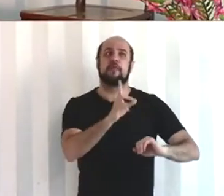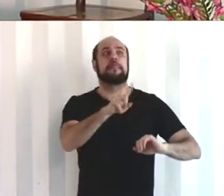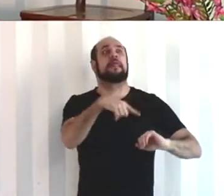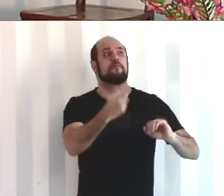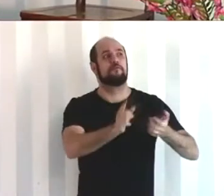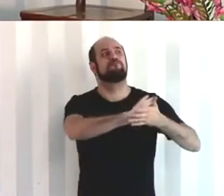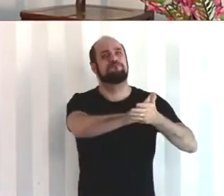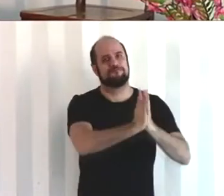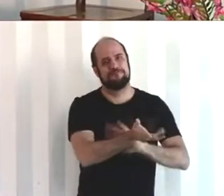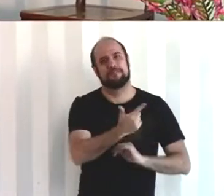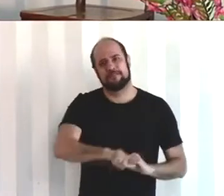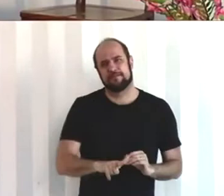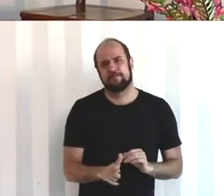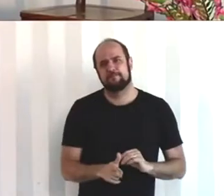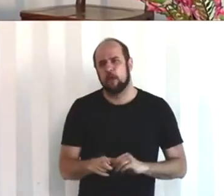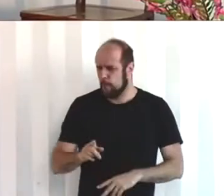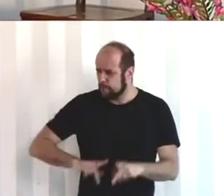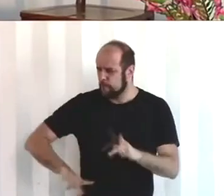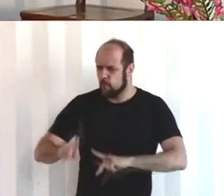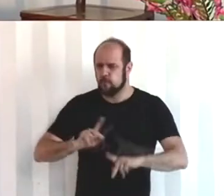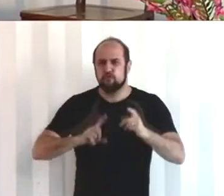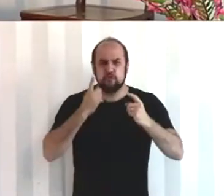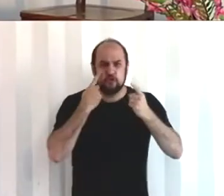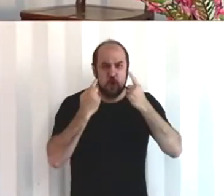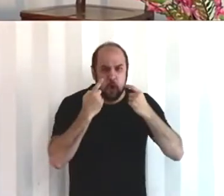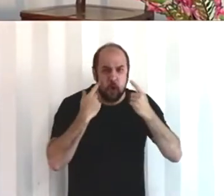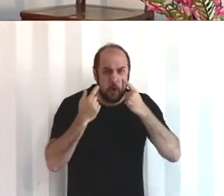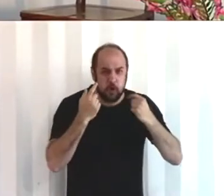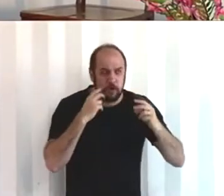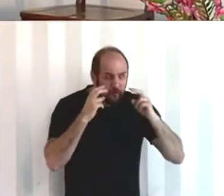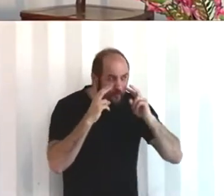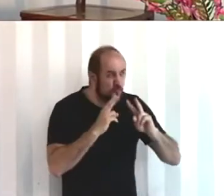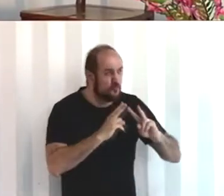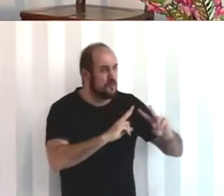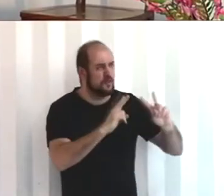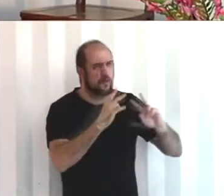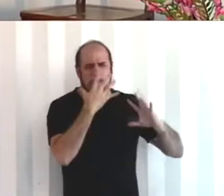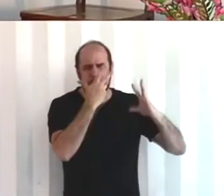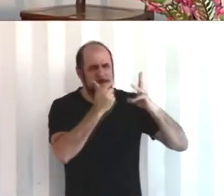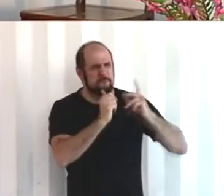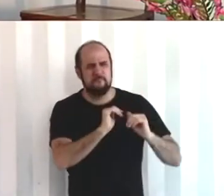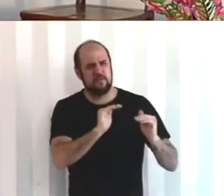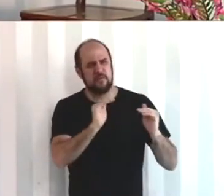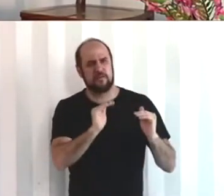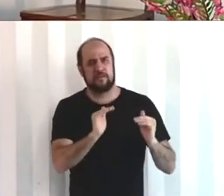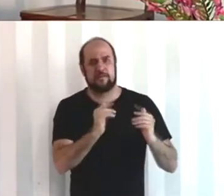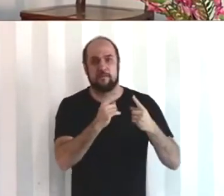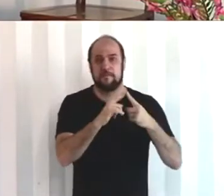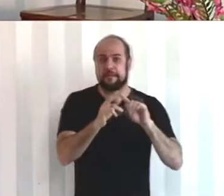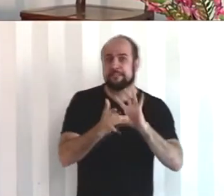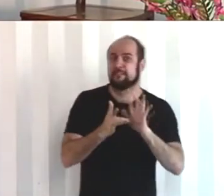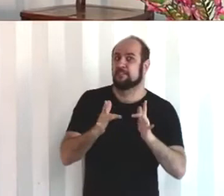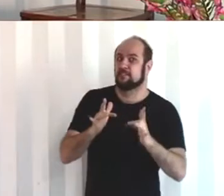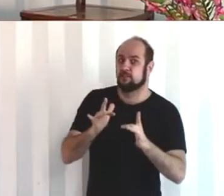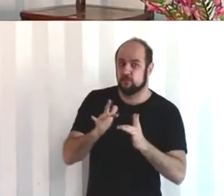chora, porque a beleza daquele templo não é tão grande quanto a do templo de Salomão, mas aí Deus usa a boca do profeta Ageu